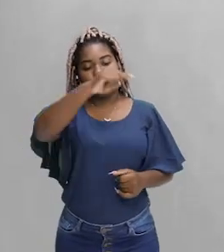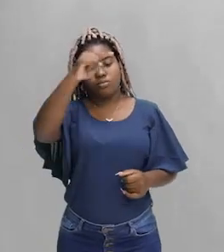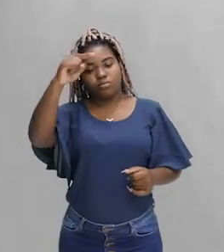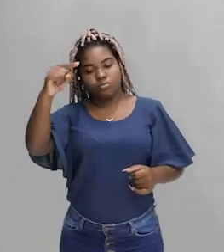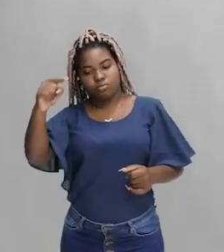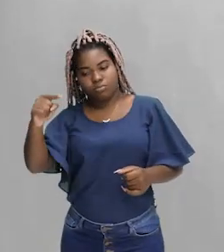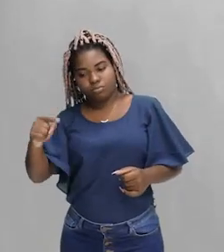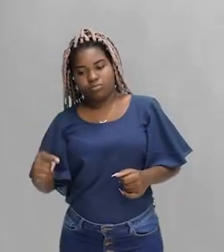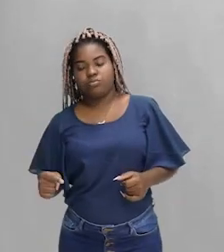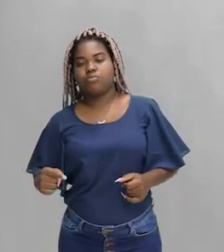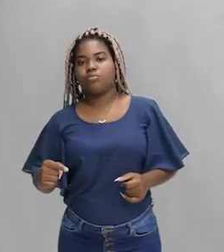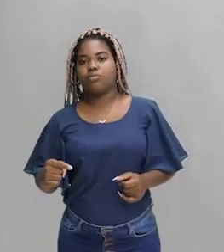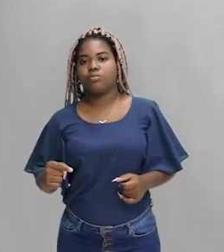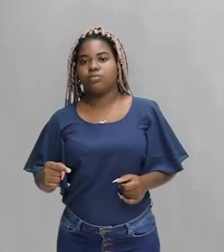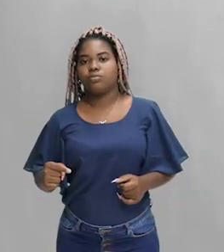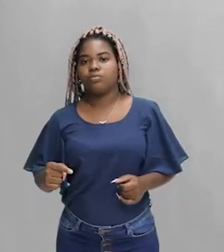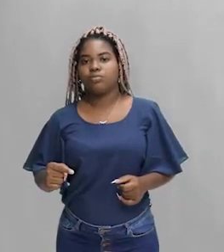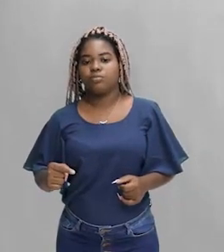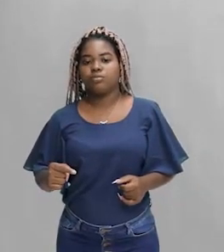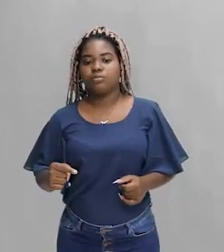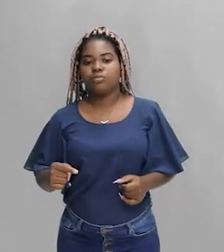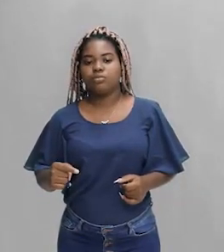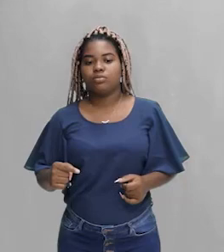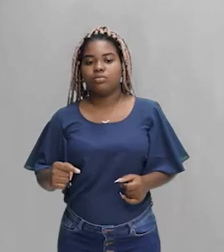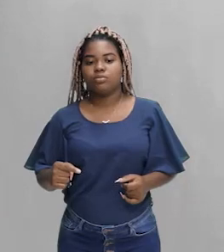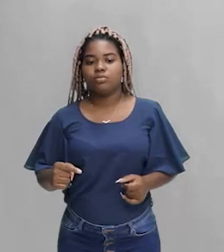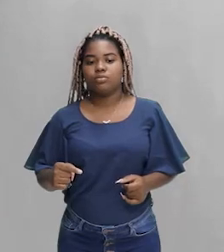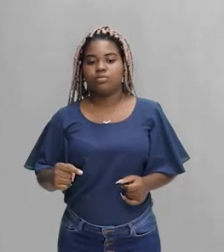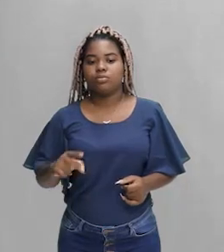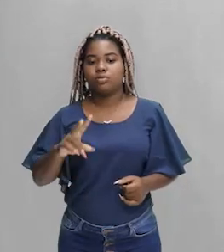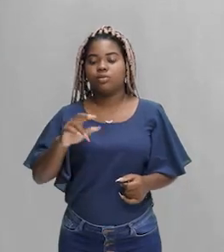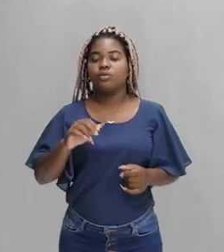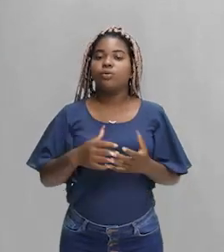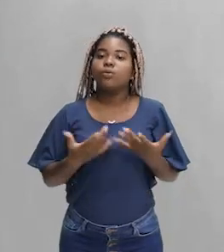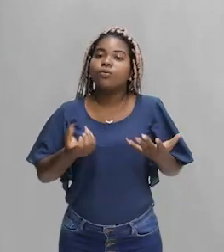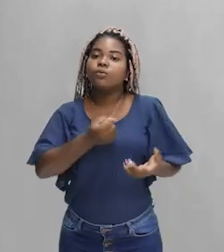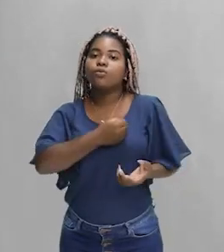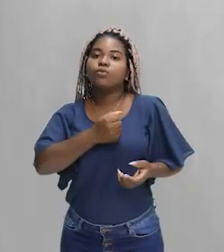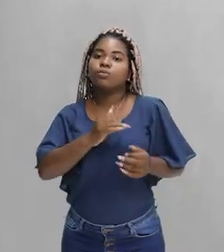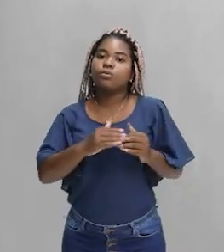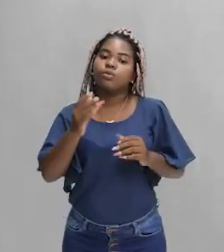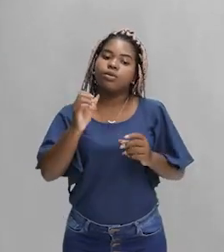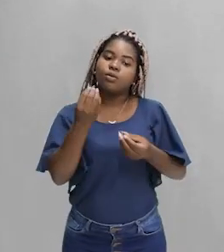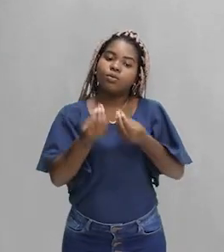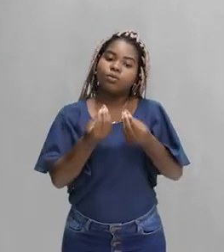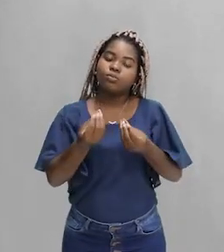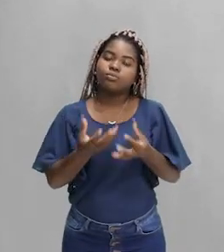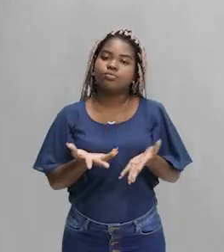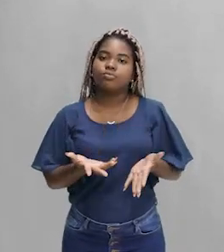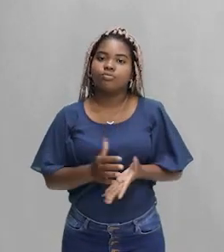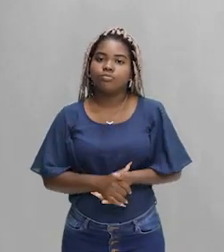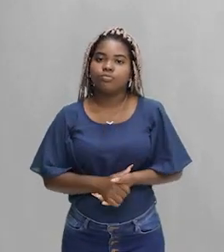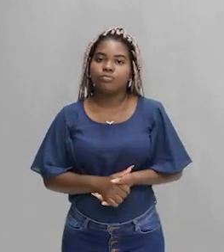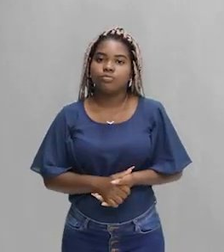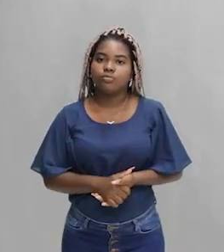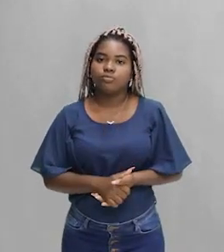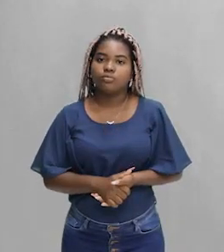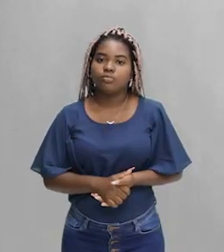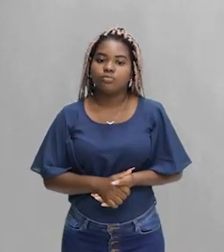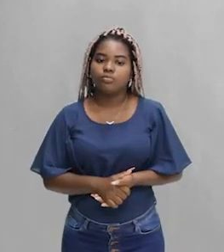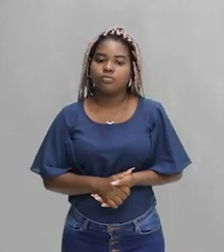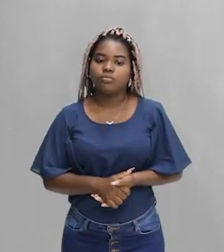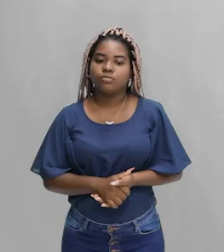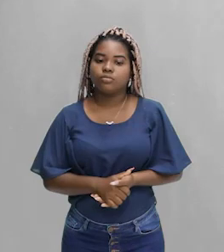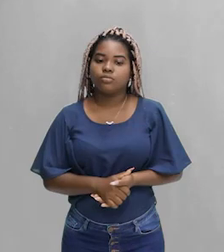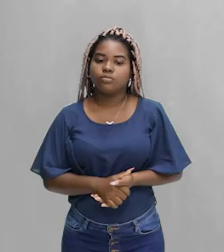baixo. Então, eu tenho o valor máximo. E esse valor máximo, meu Deus do céu, como é que eu acho ele? Gente, calma, a gente só vai calcular o